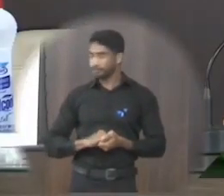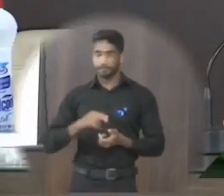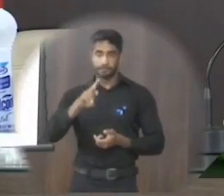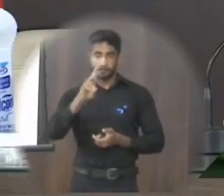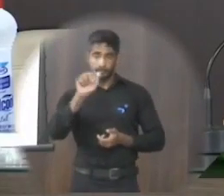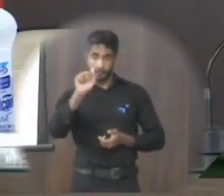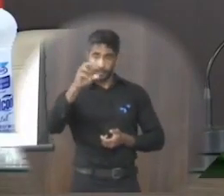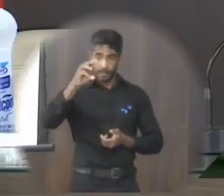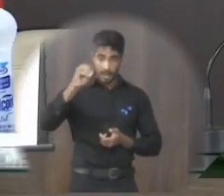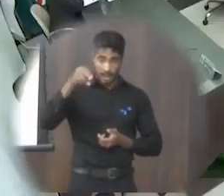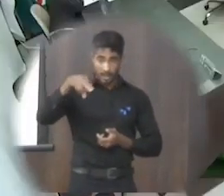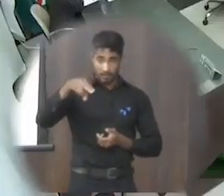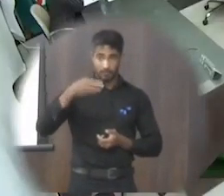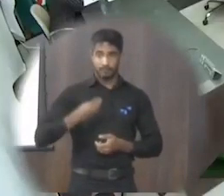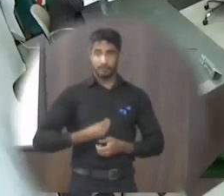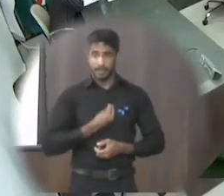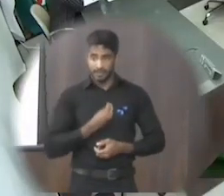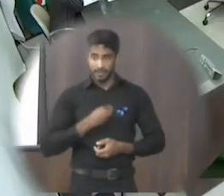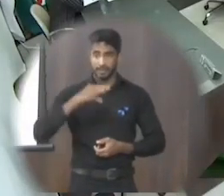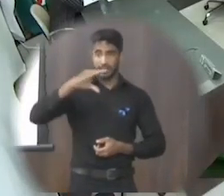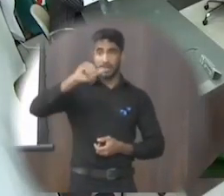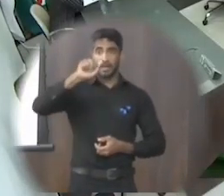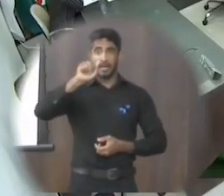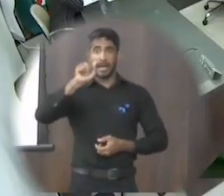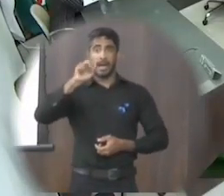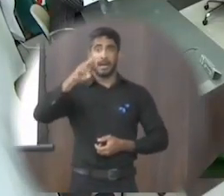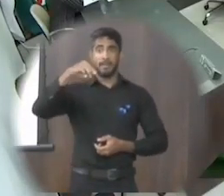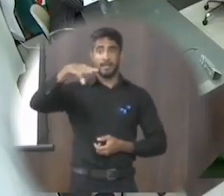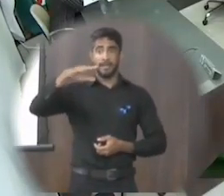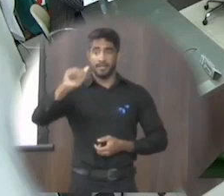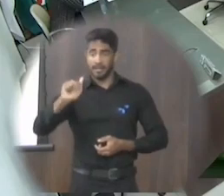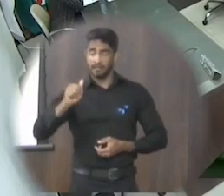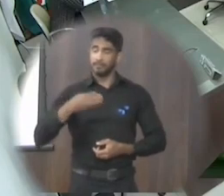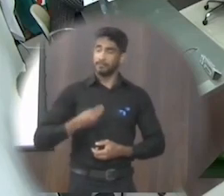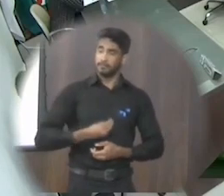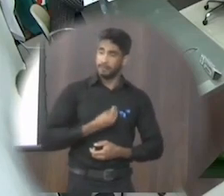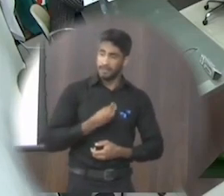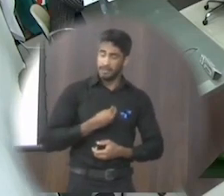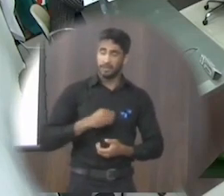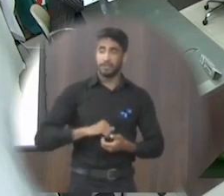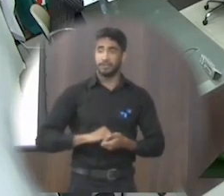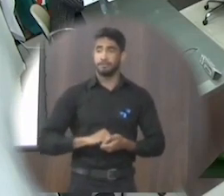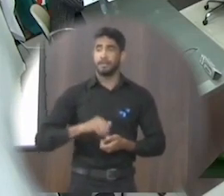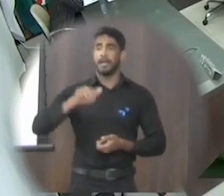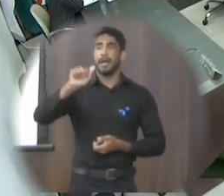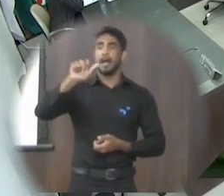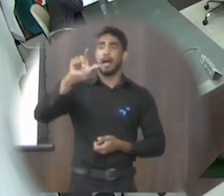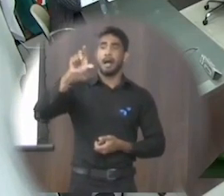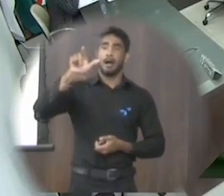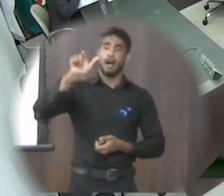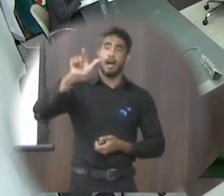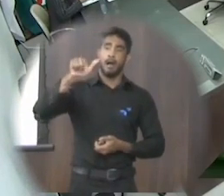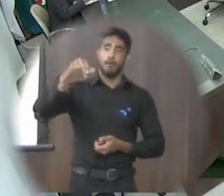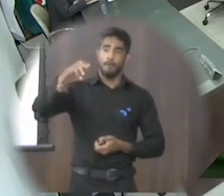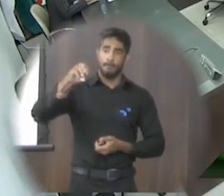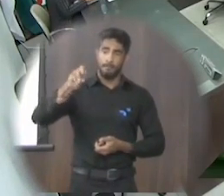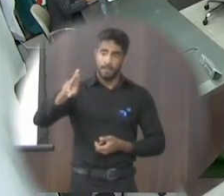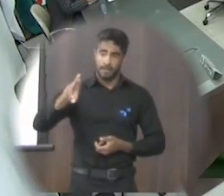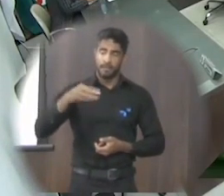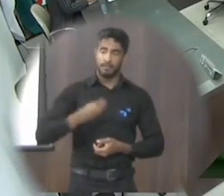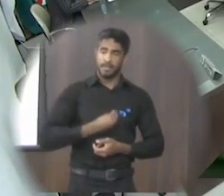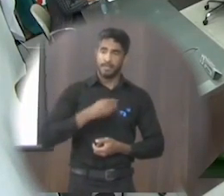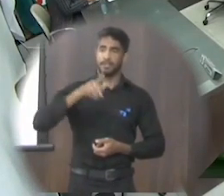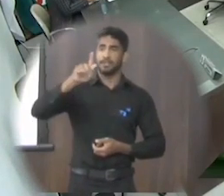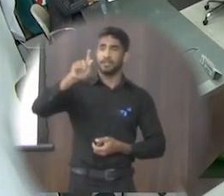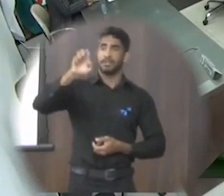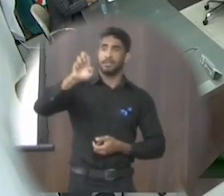Ramon Alexandre Araújo. Presente. Carmelina Romana da Silva Teixeira. Presente. Almir de Santos. Presente.